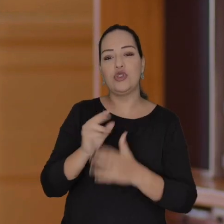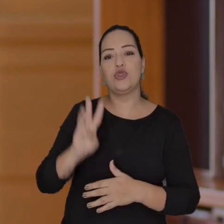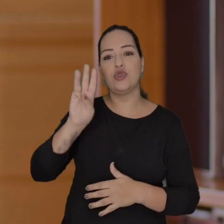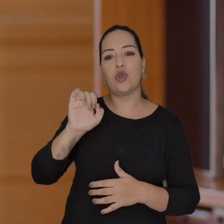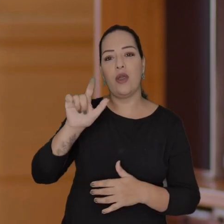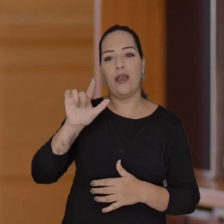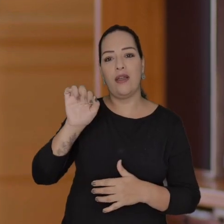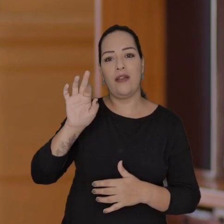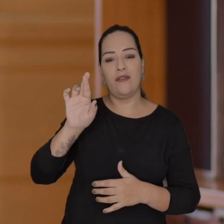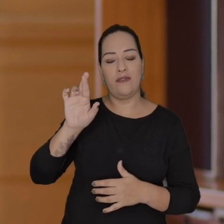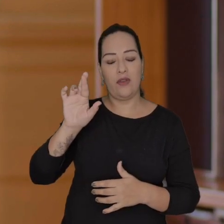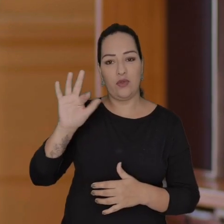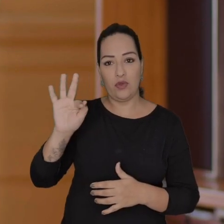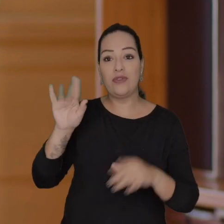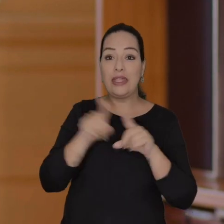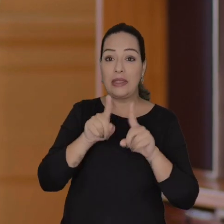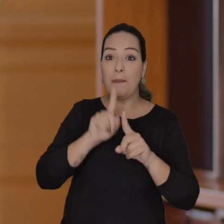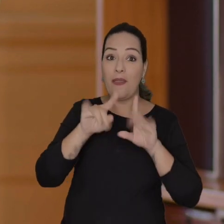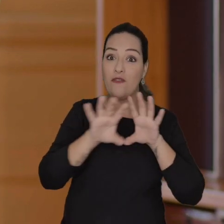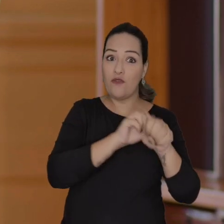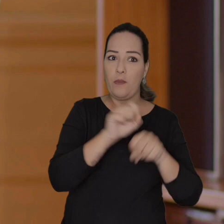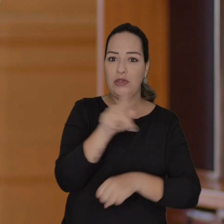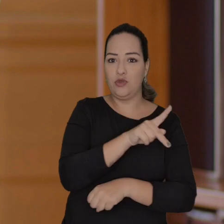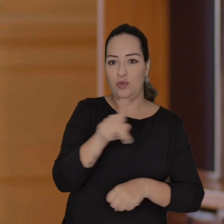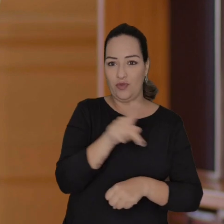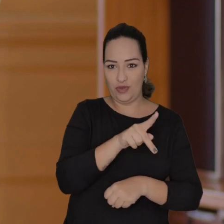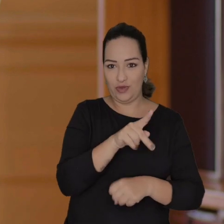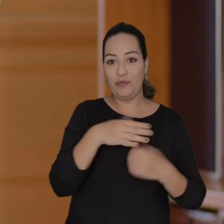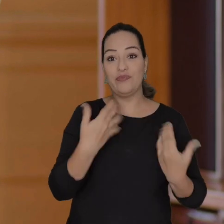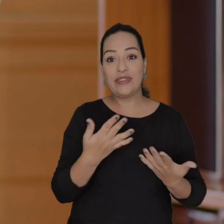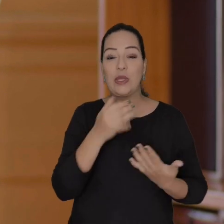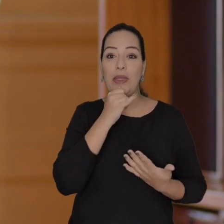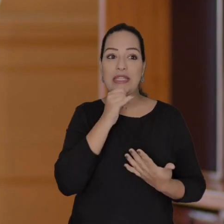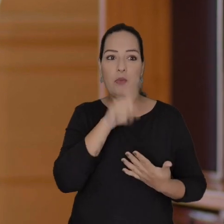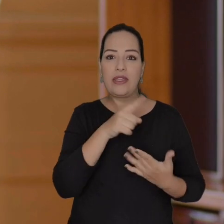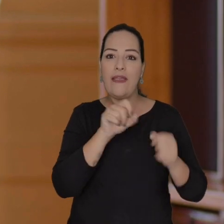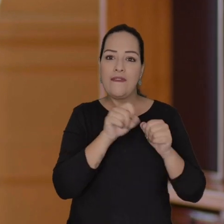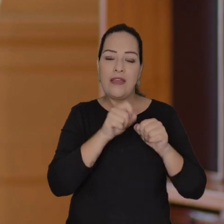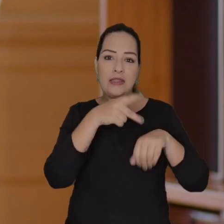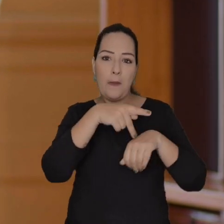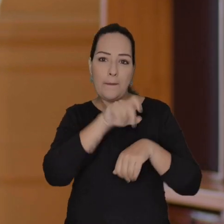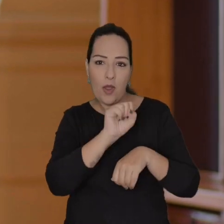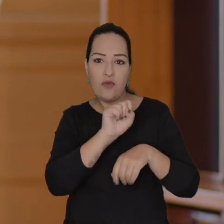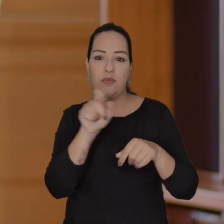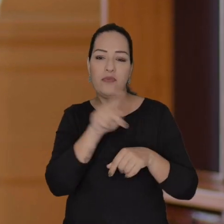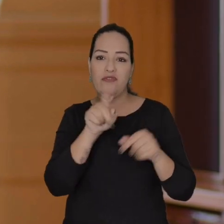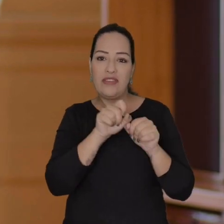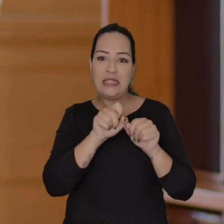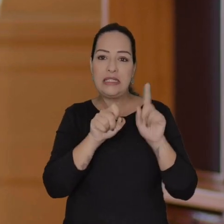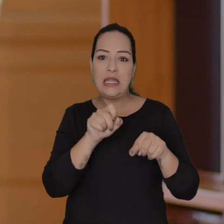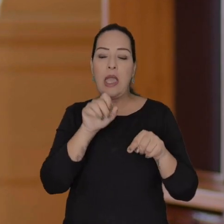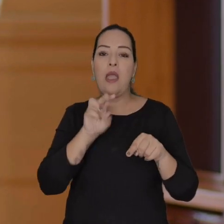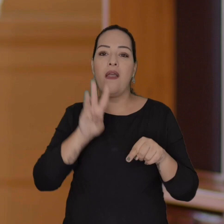e também a formação dos professores. Então, quando o professor quer fazer uma especialização para se tornar um professor